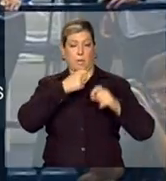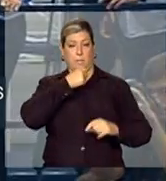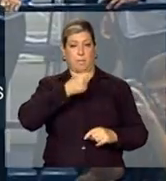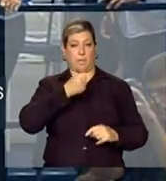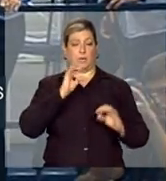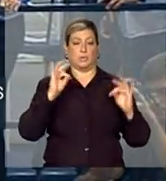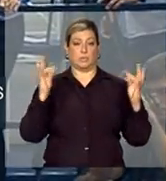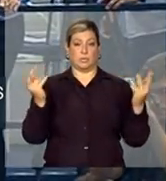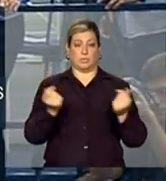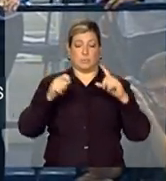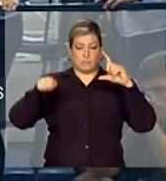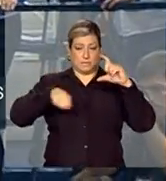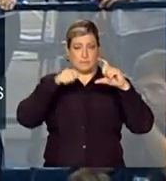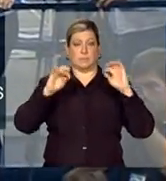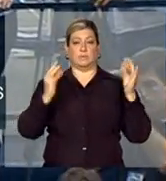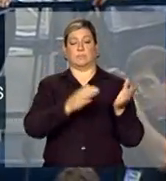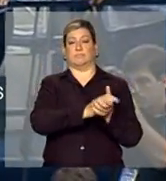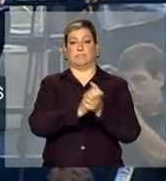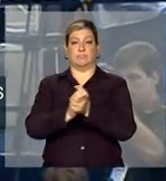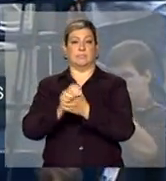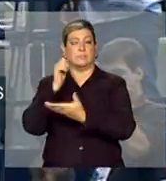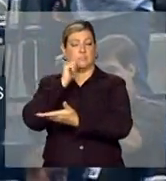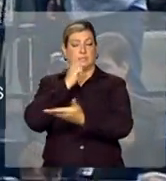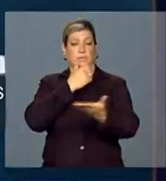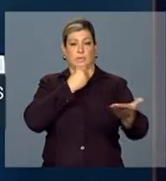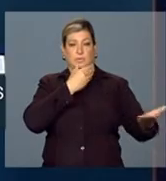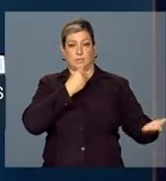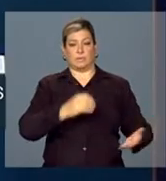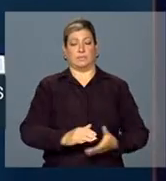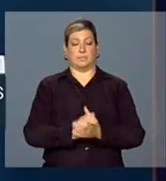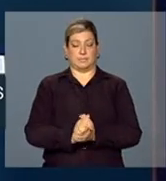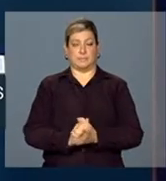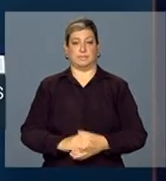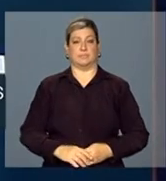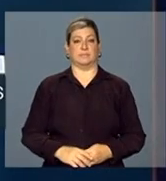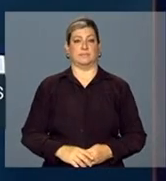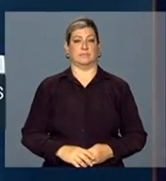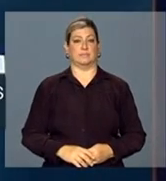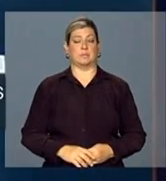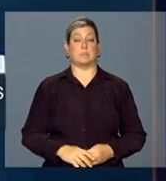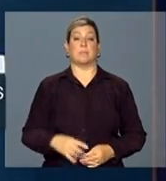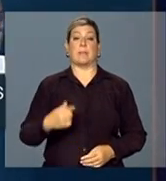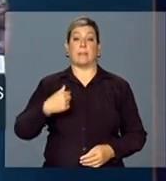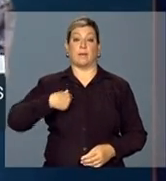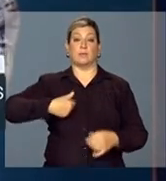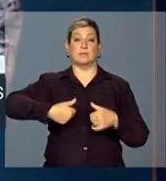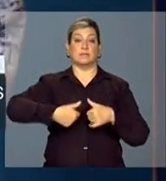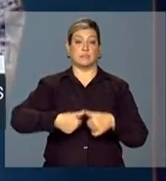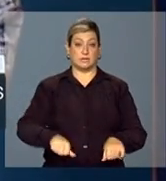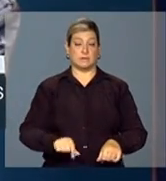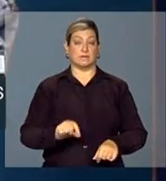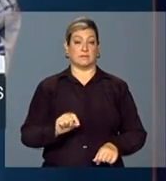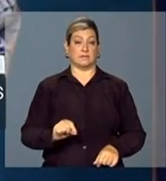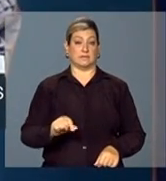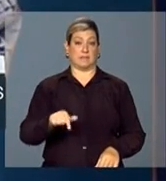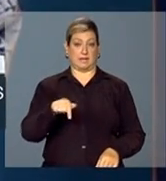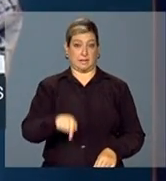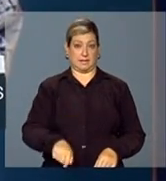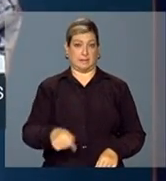senhores cinegrafistas. Senhoras e senhores, eu estive